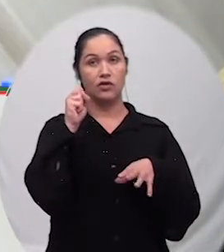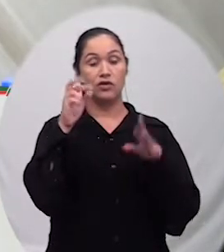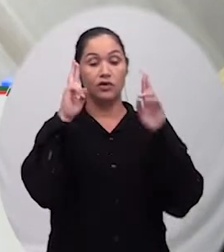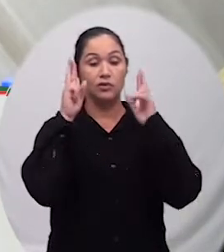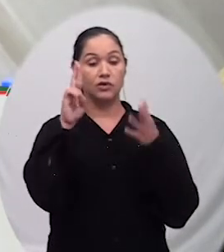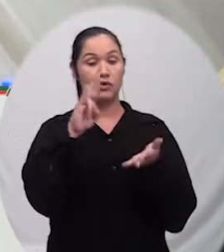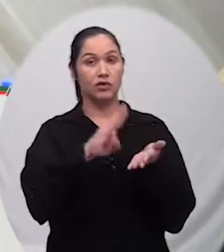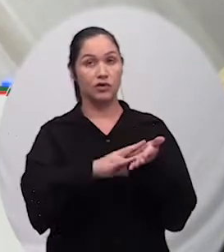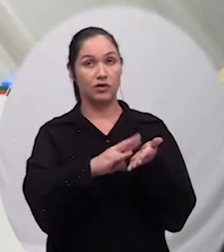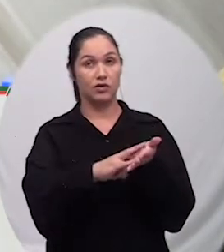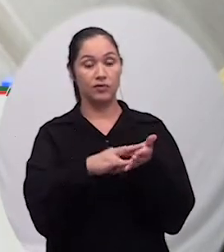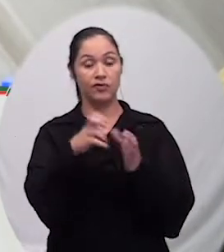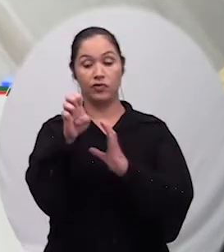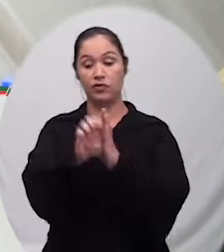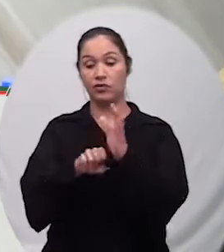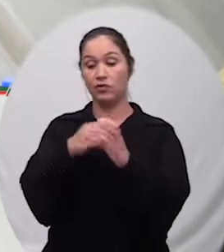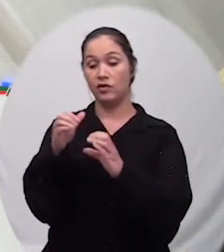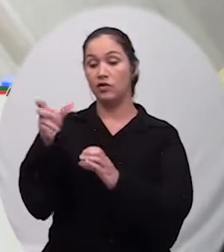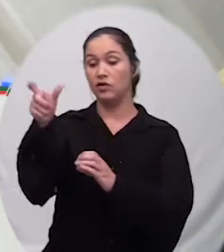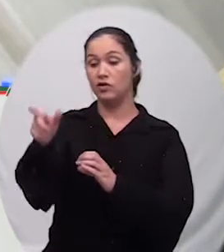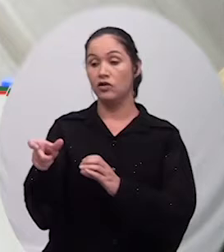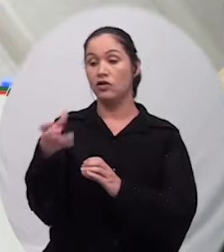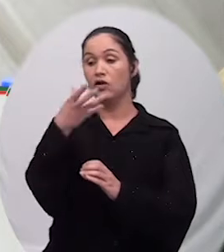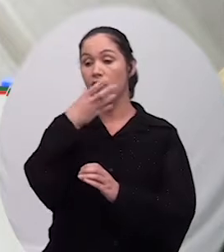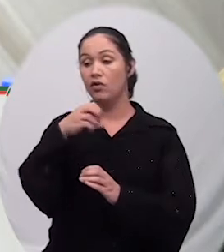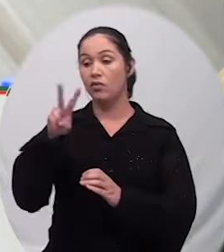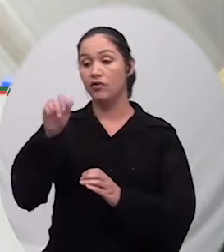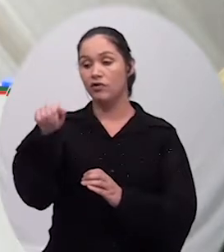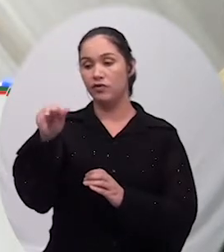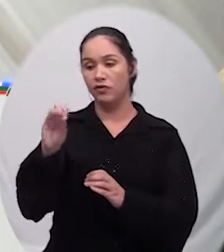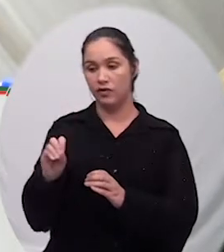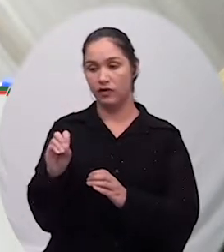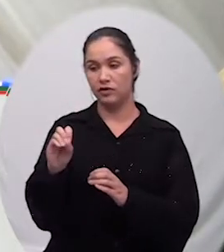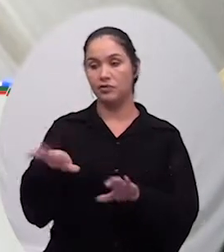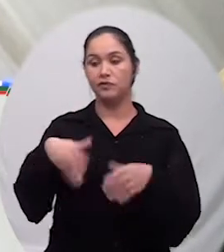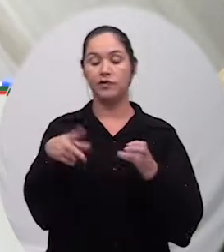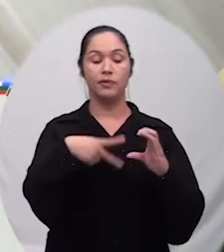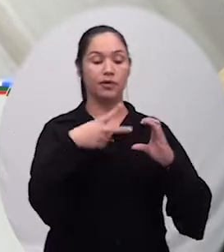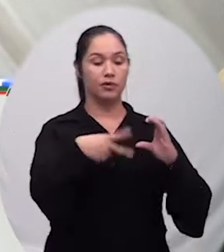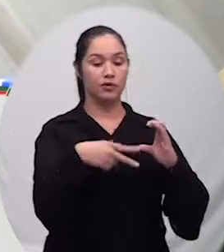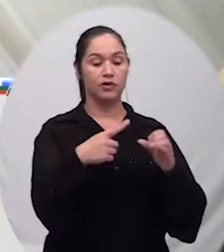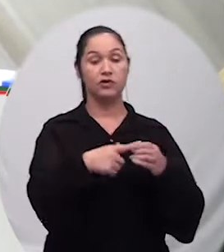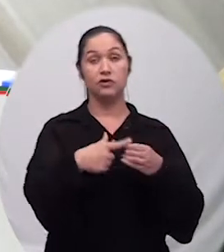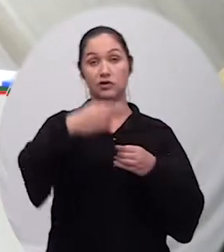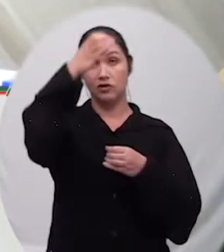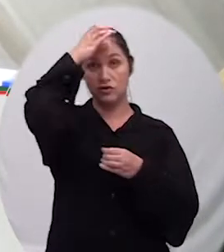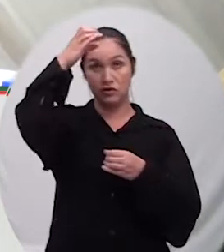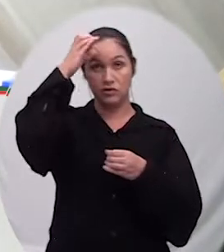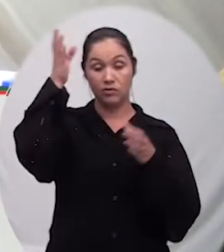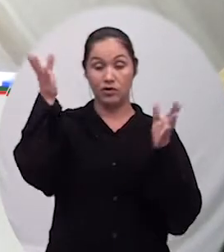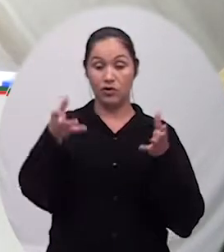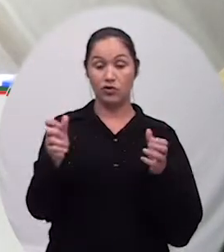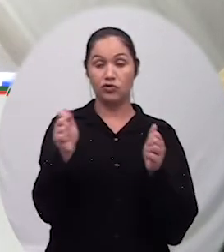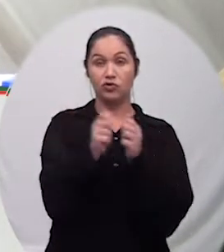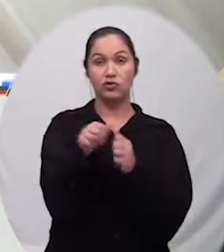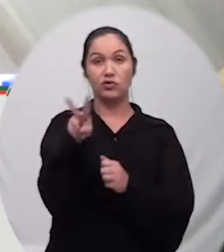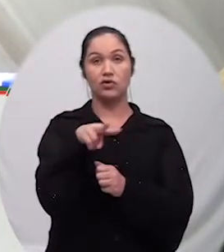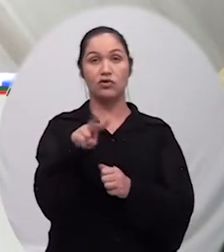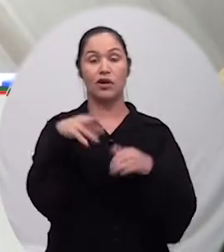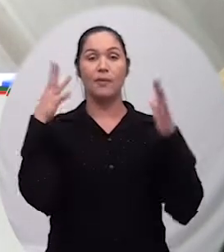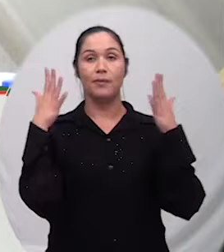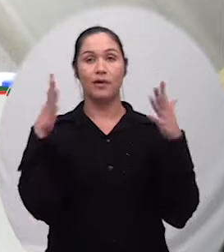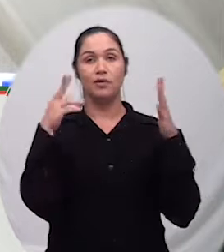Tomé da presente moção de aplauso, conforme segue. A Câmara Municipal de Criciúma, por meio de seus vereadores, vem a público aplaudir Vani